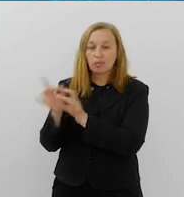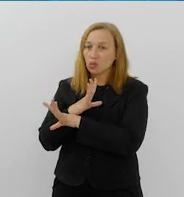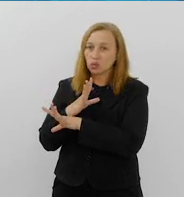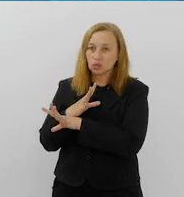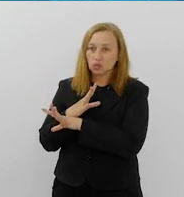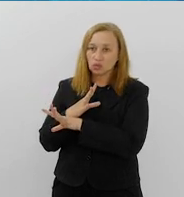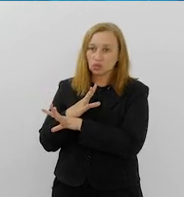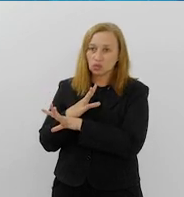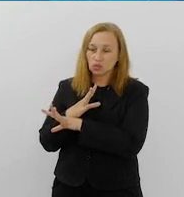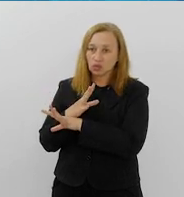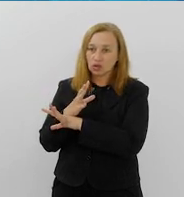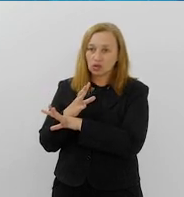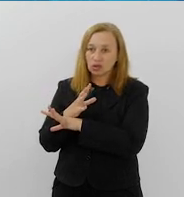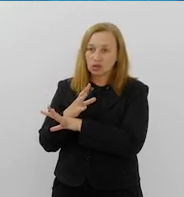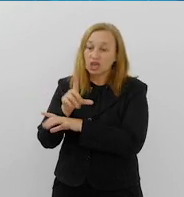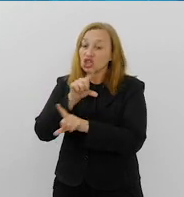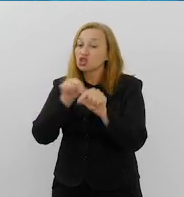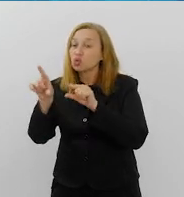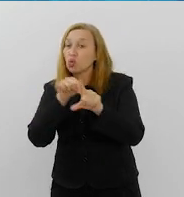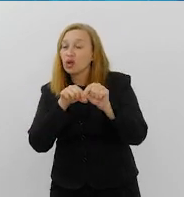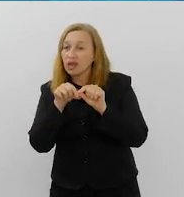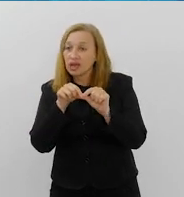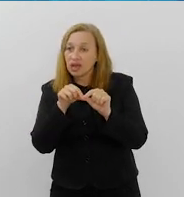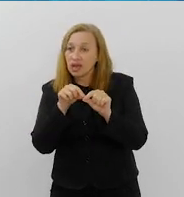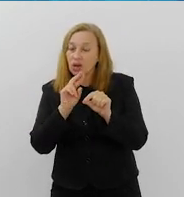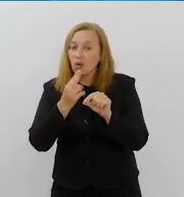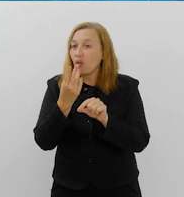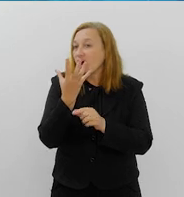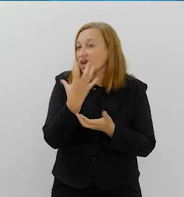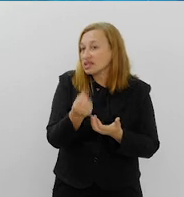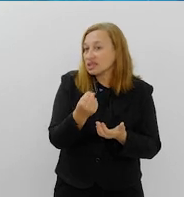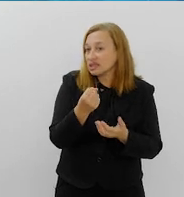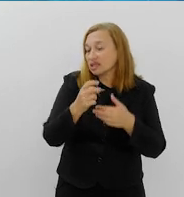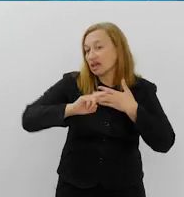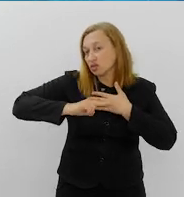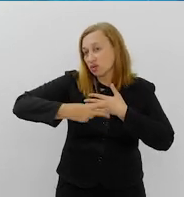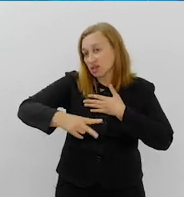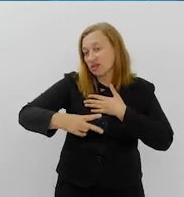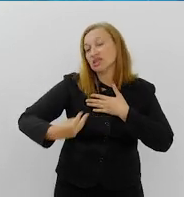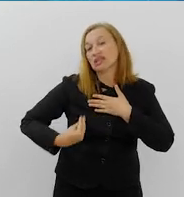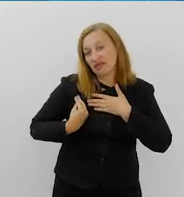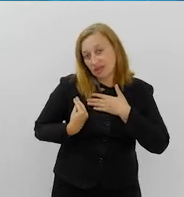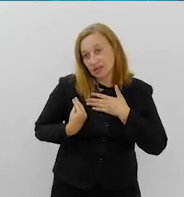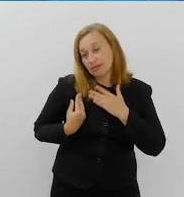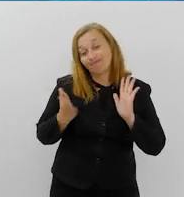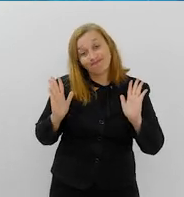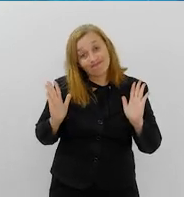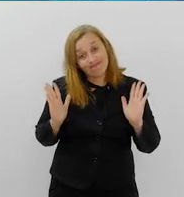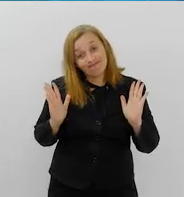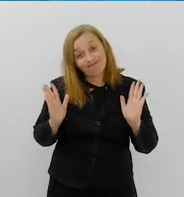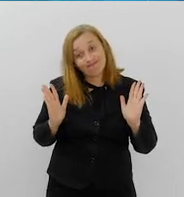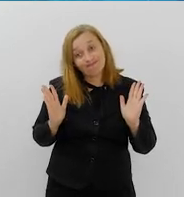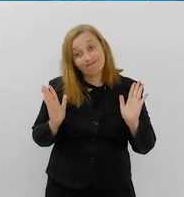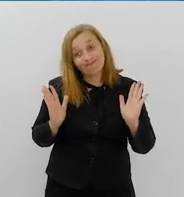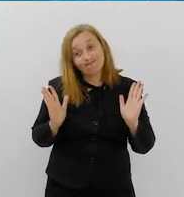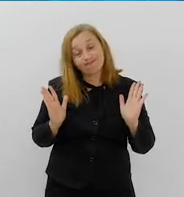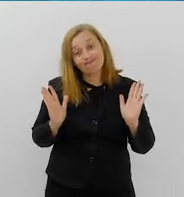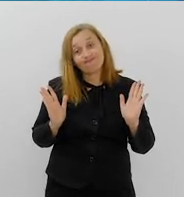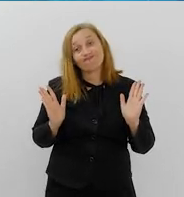pronto para tomar decisões e para aceitar as consequências e lidar com as consequências do que vão